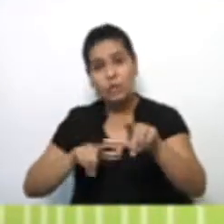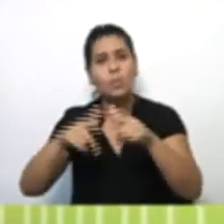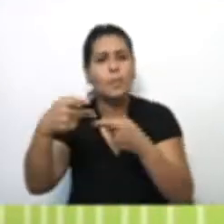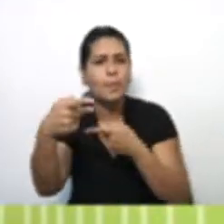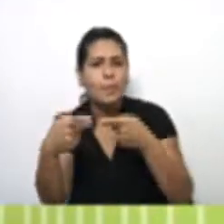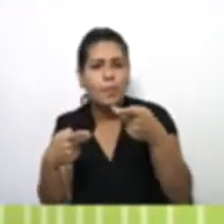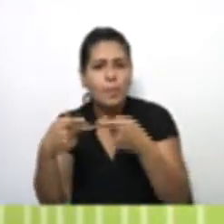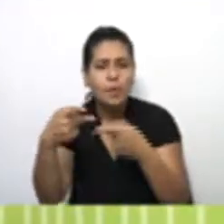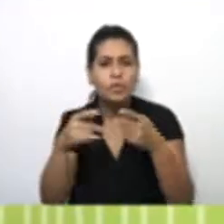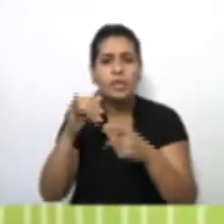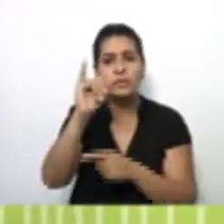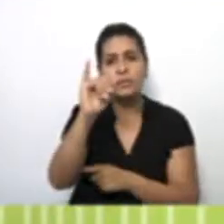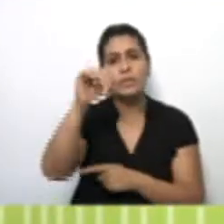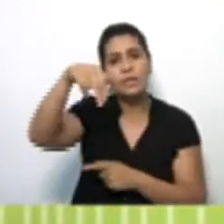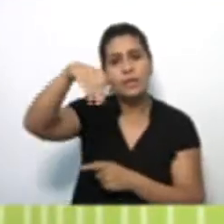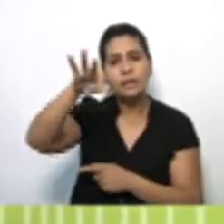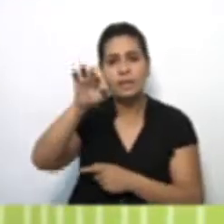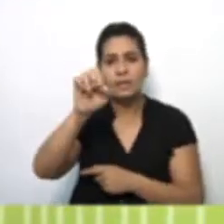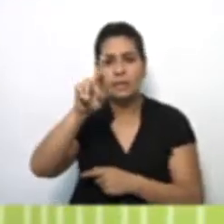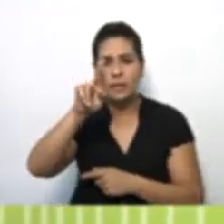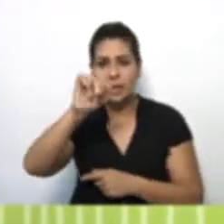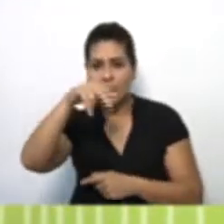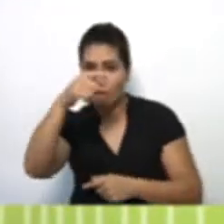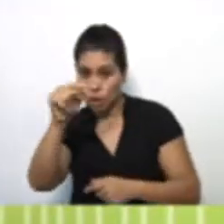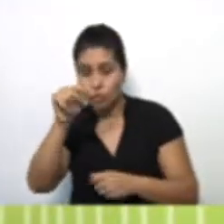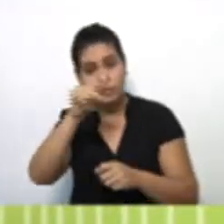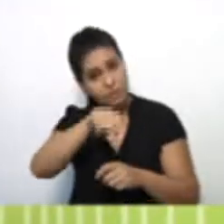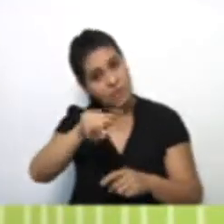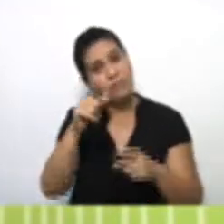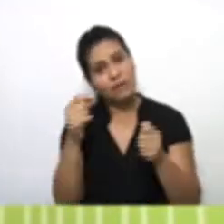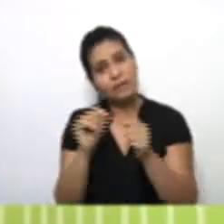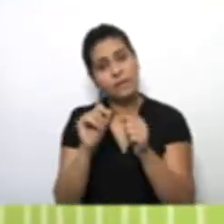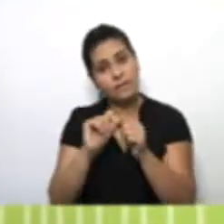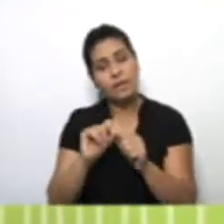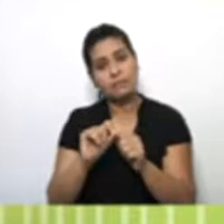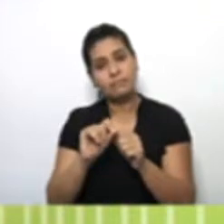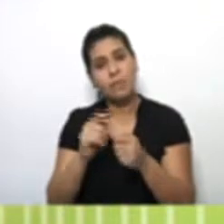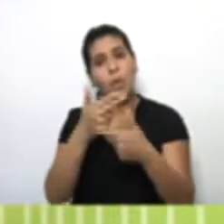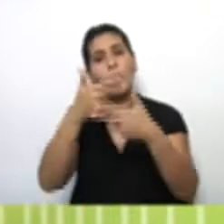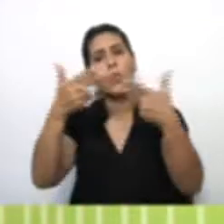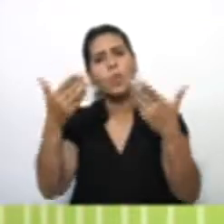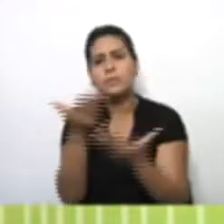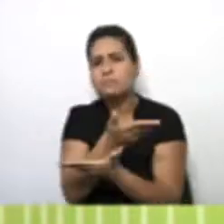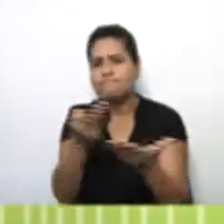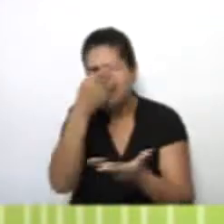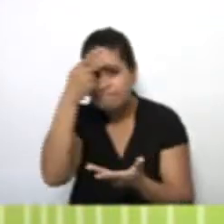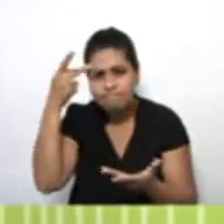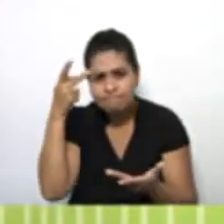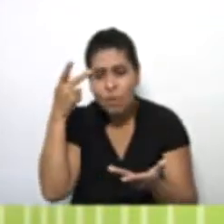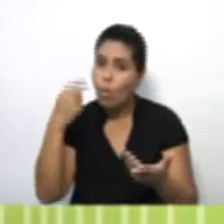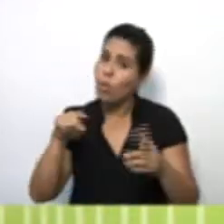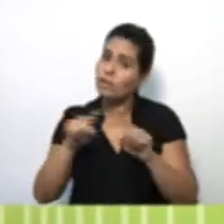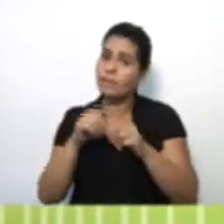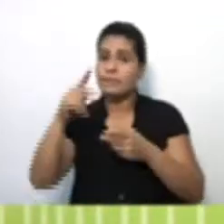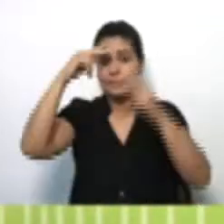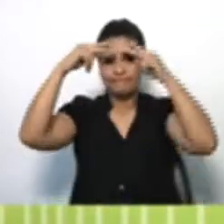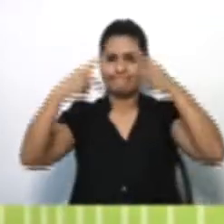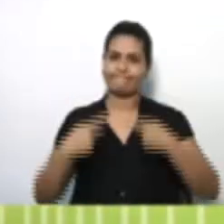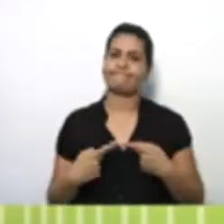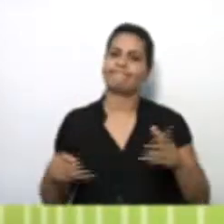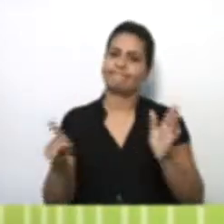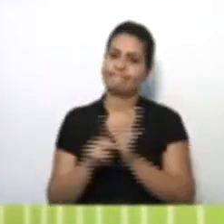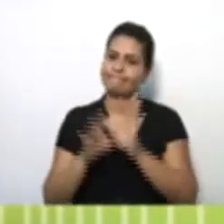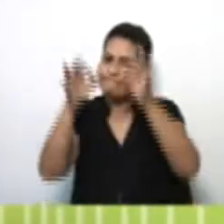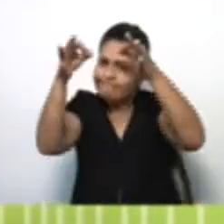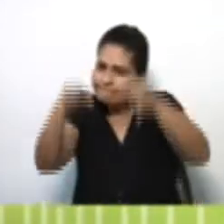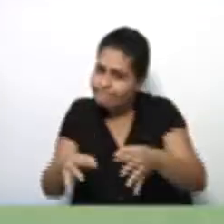eu tenho certeza de uma coisa, você vai fornecer algo para alguém. E às vezes até para você mesmo. Tenho certeza disso.